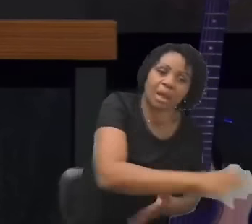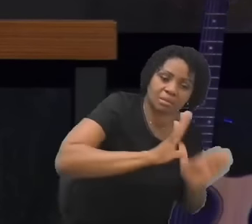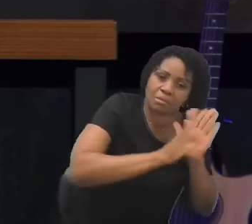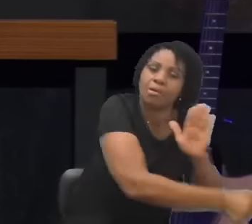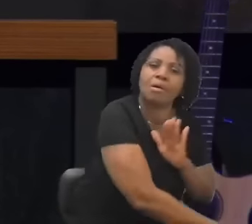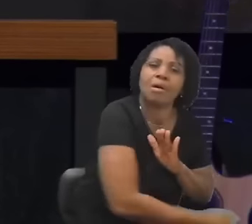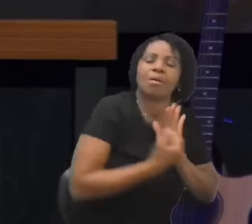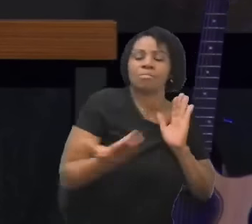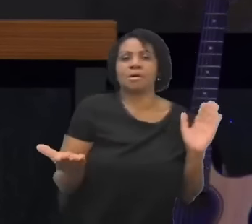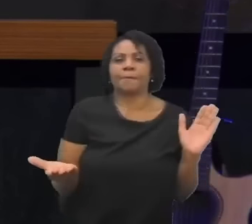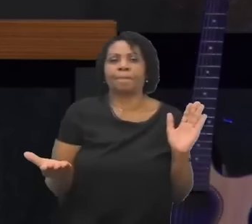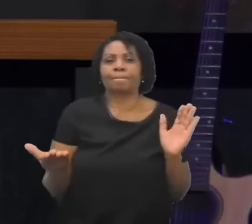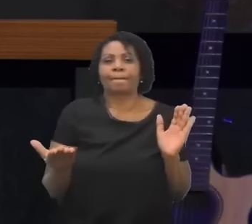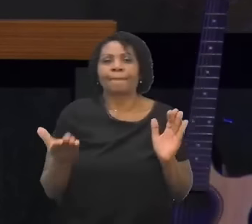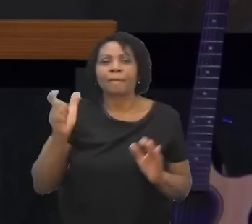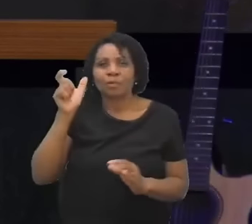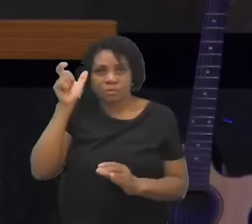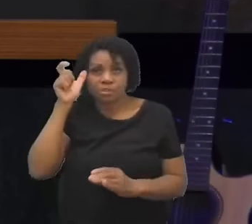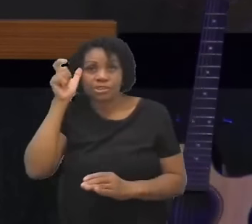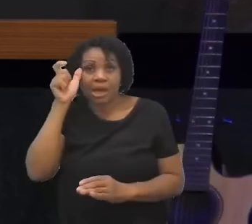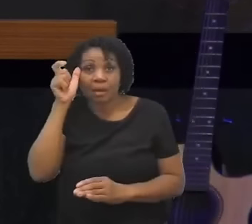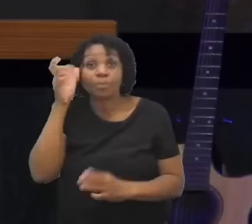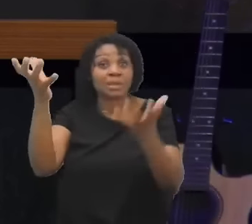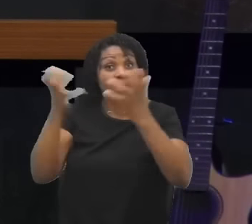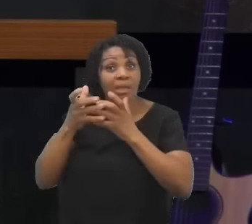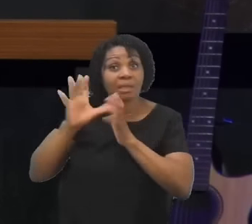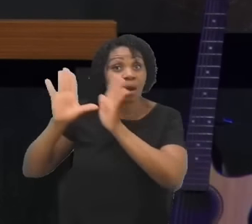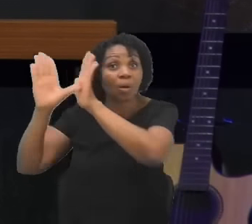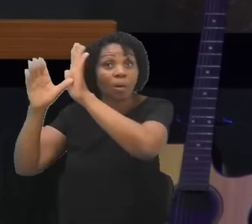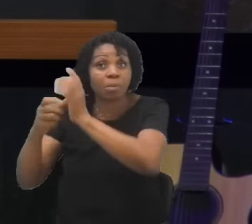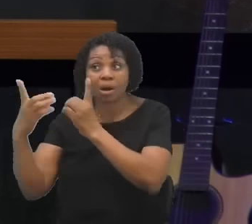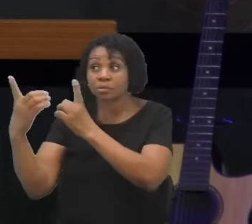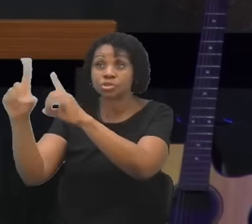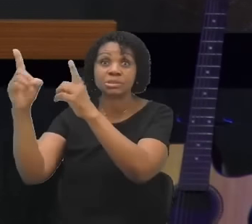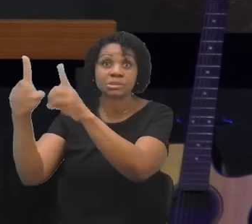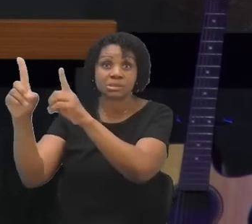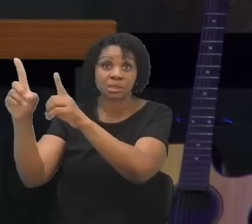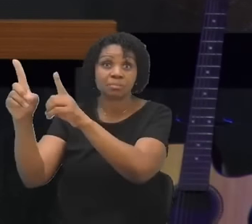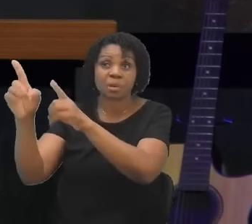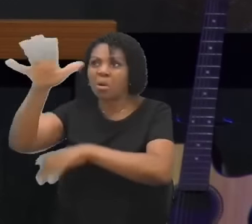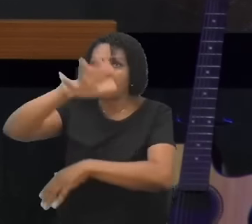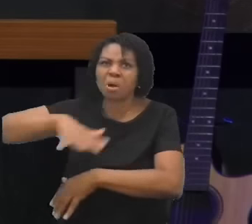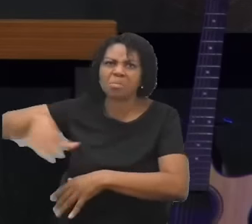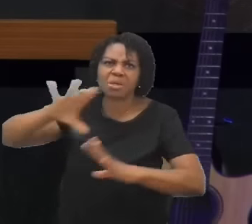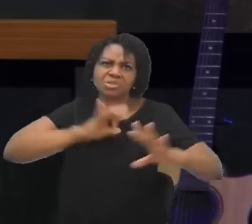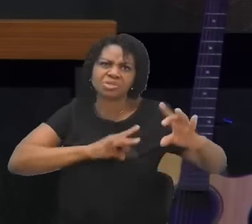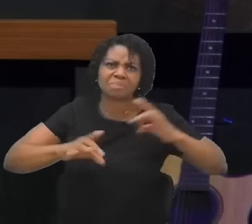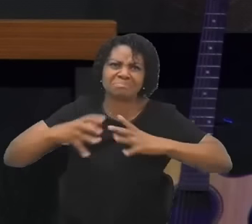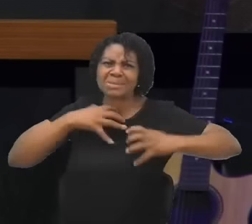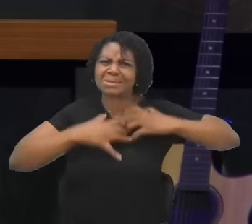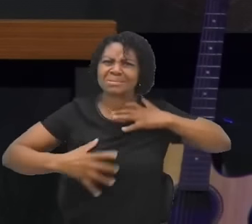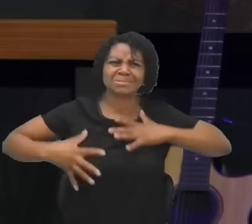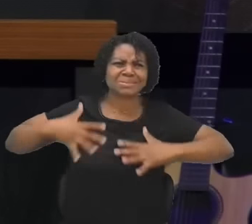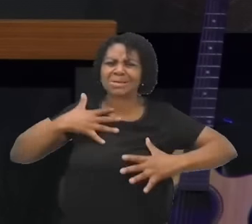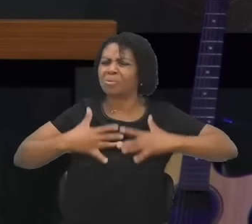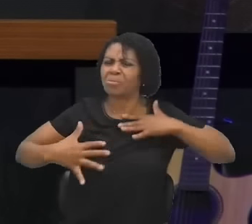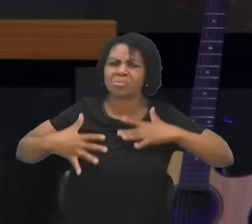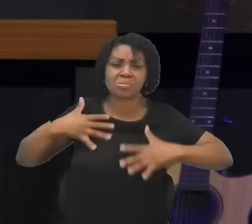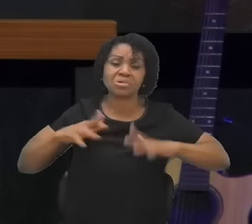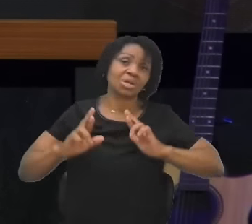roubar a coroa. Ele estava doido para roubar a coroa dos discípulos. Ele colocou um ambiente de medo, de angústia. E